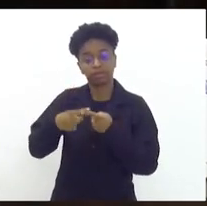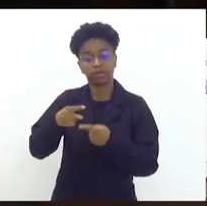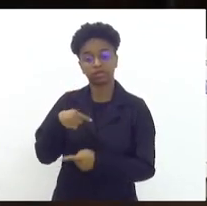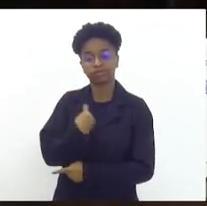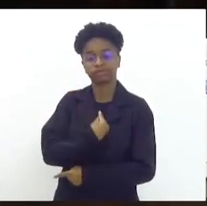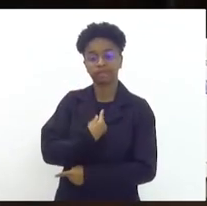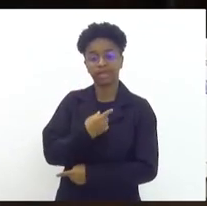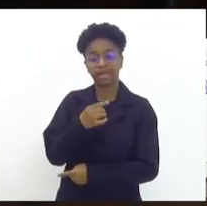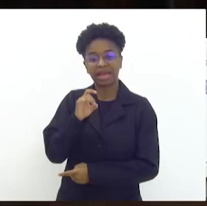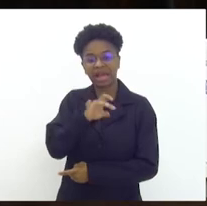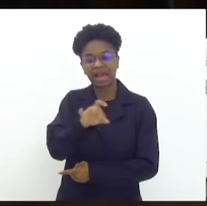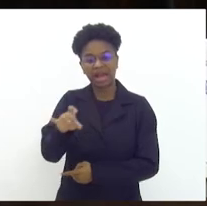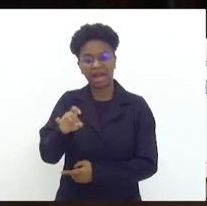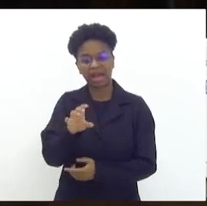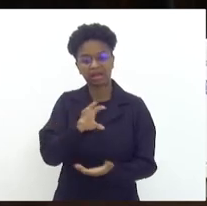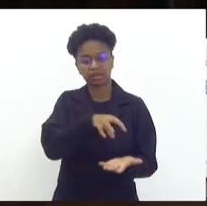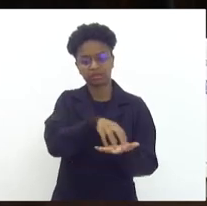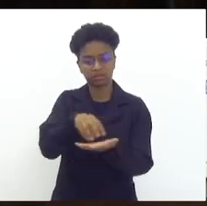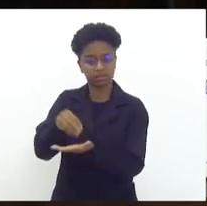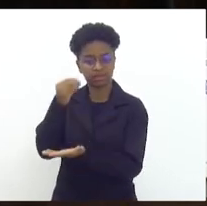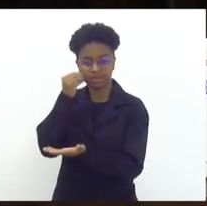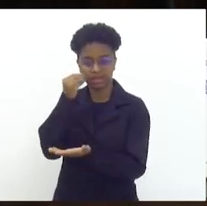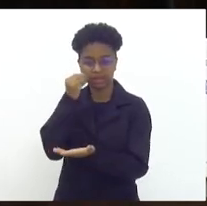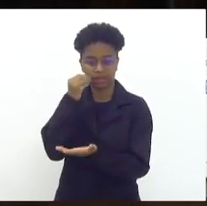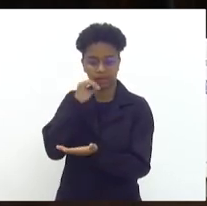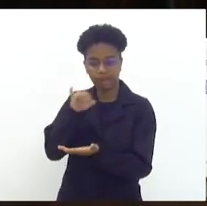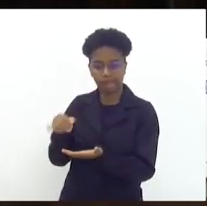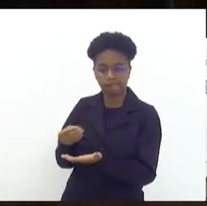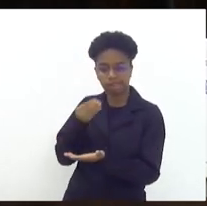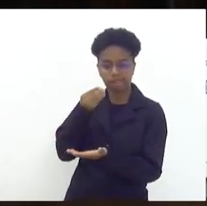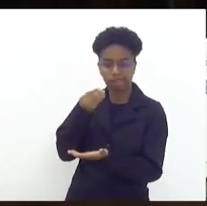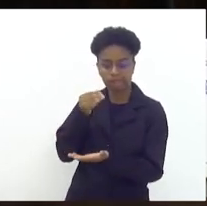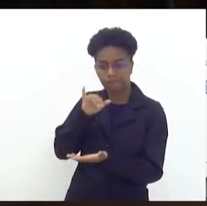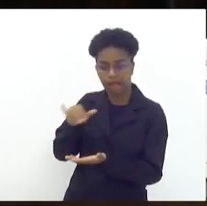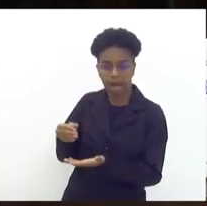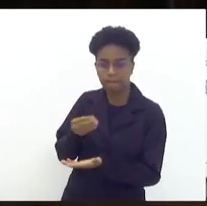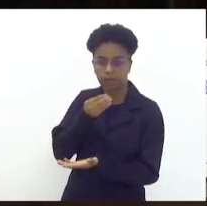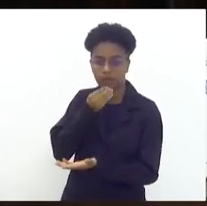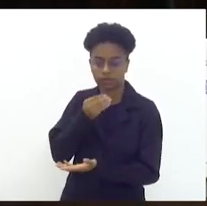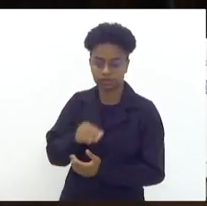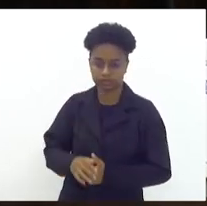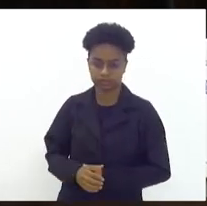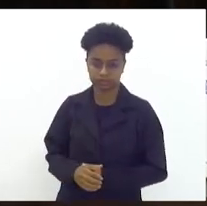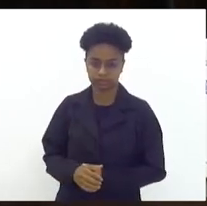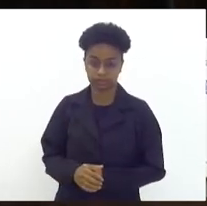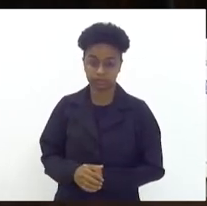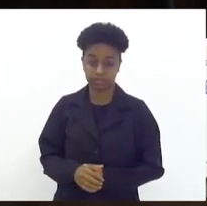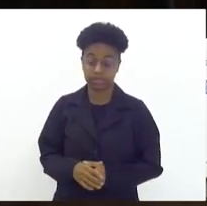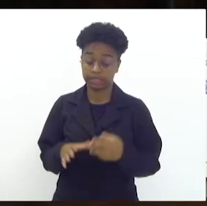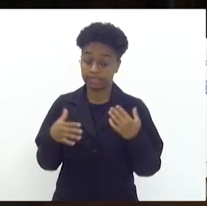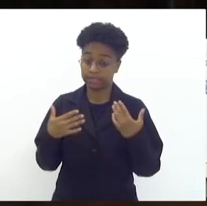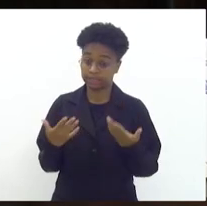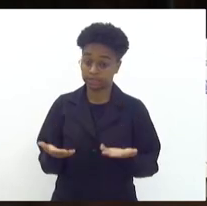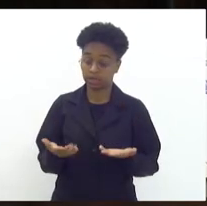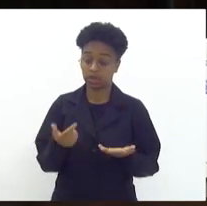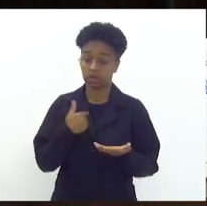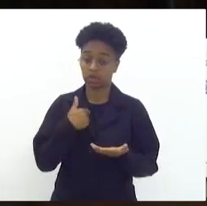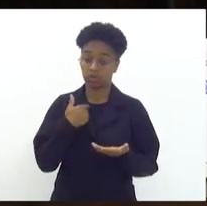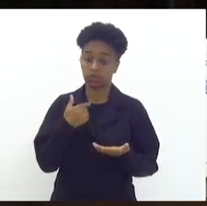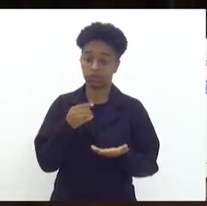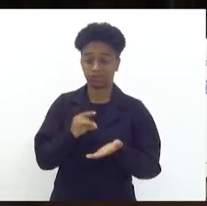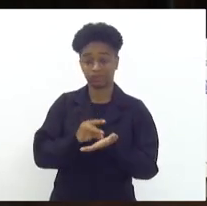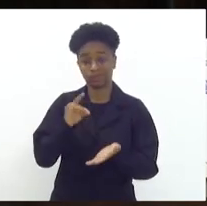setor tentar buscar a sardinha pra sua para o seu lado então eu na realidade eu acho que